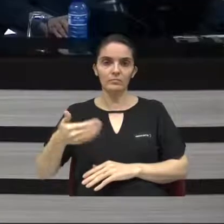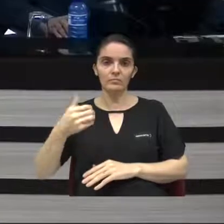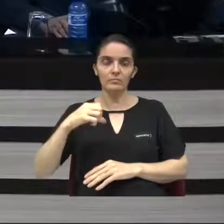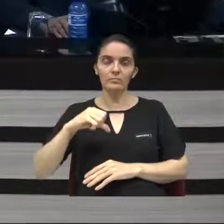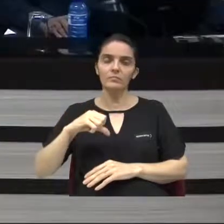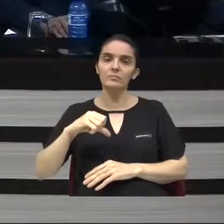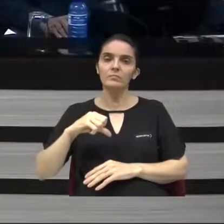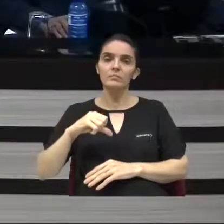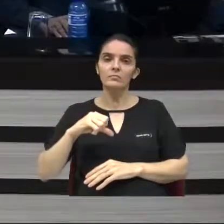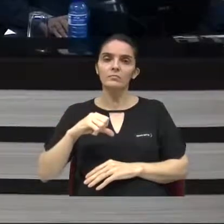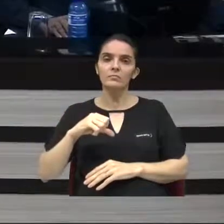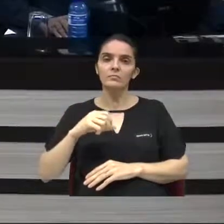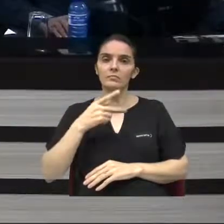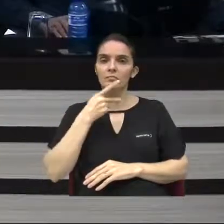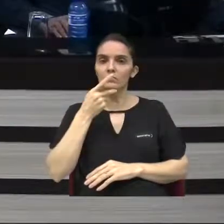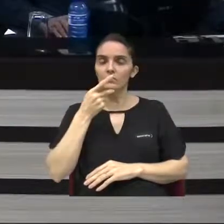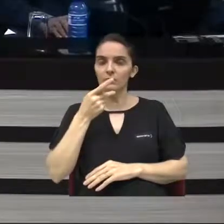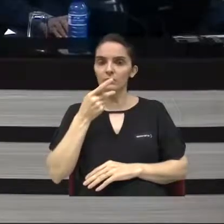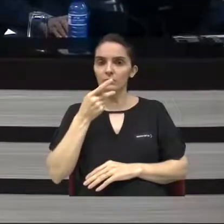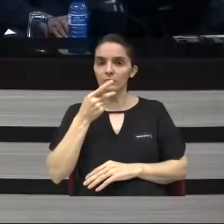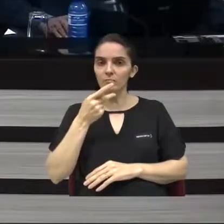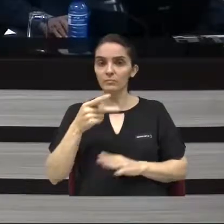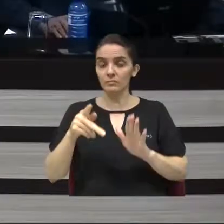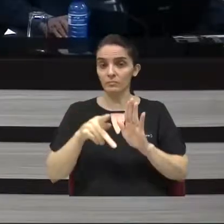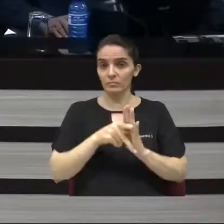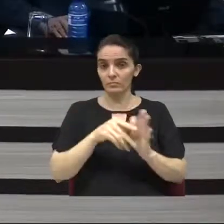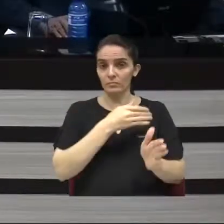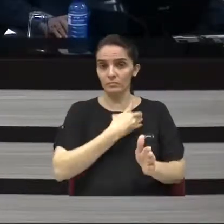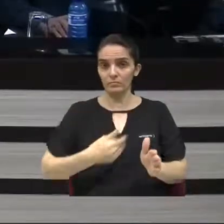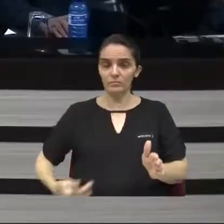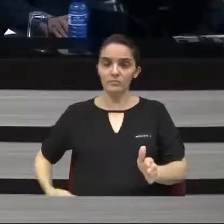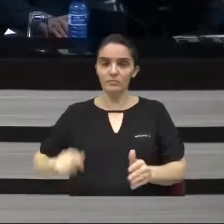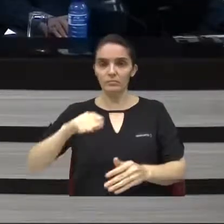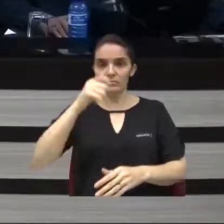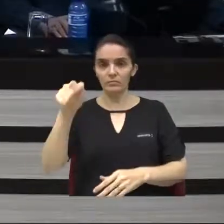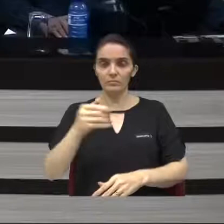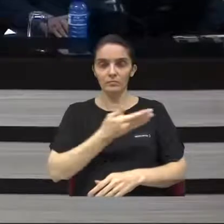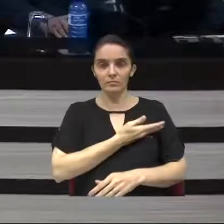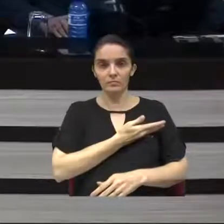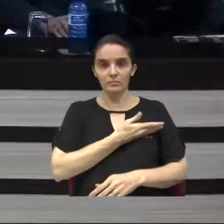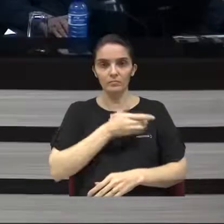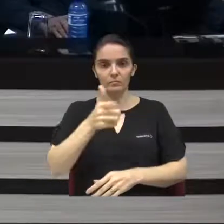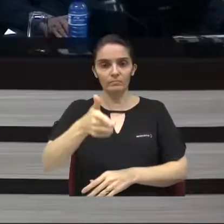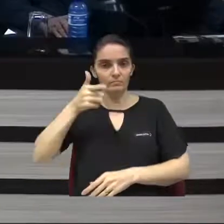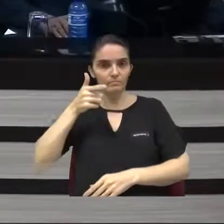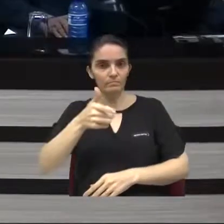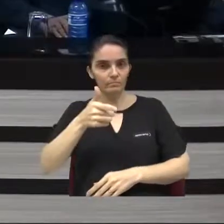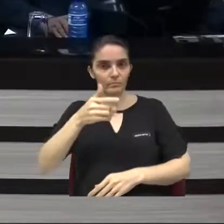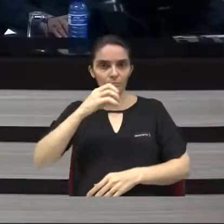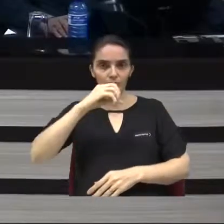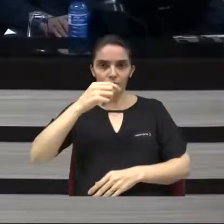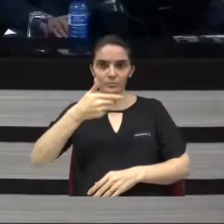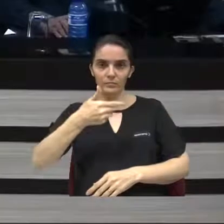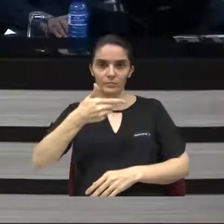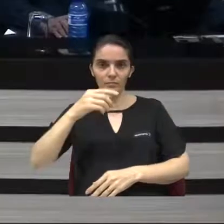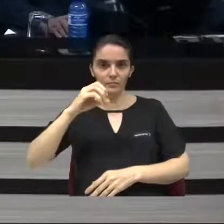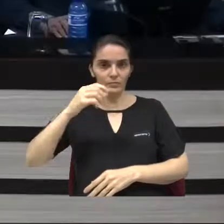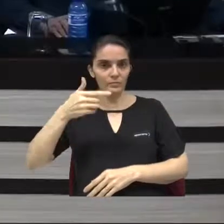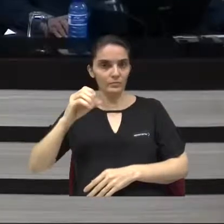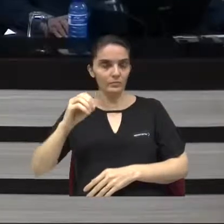21/2019, que declara de utilidade pública a Associação dos Amigos Atiradores do Tiro de Guerra 02020,